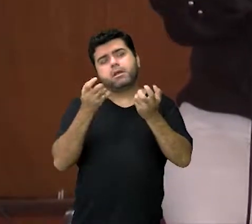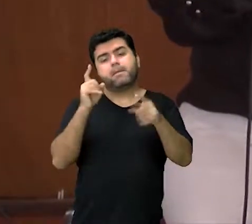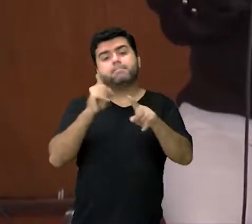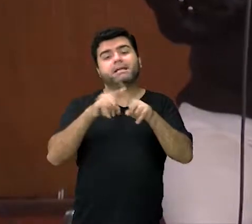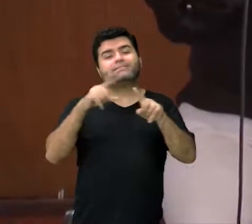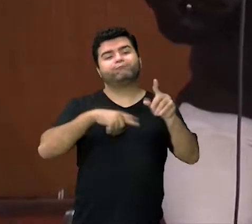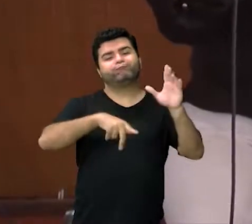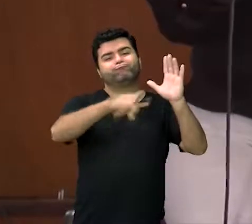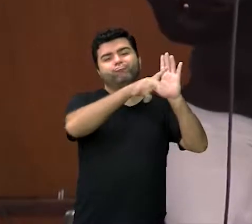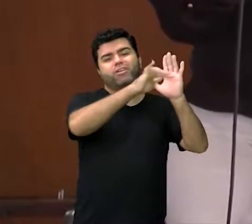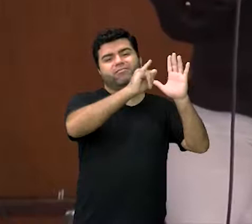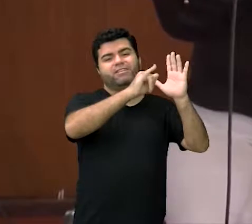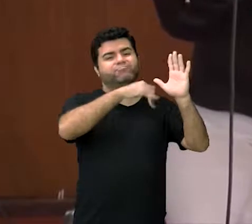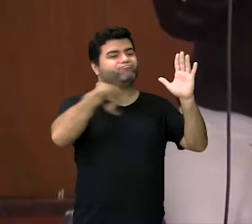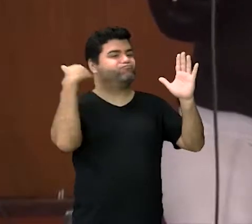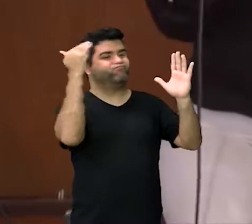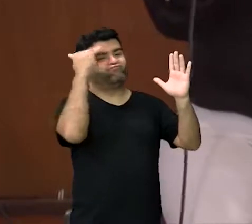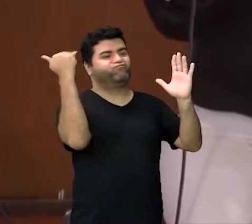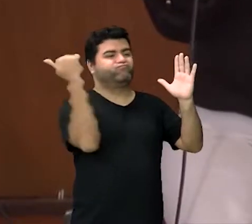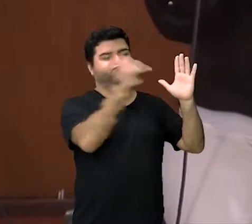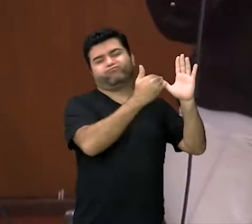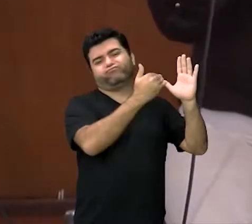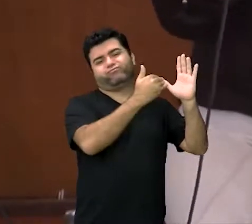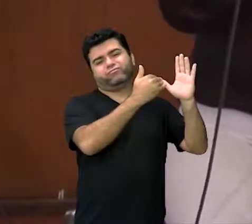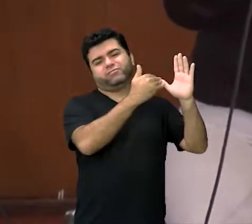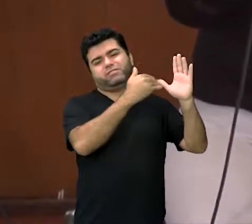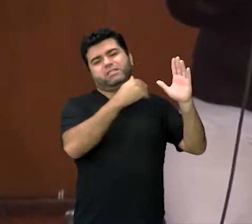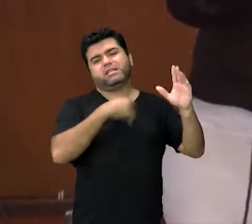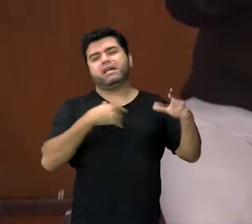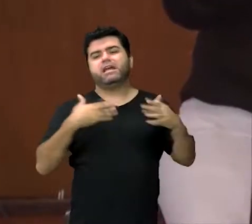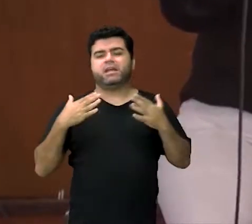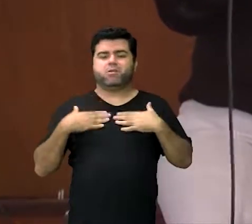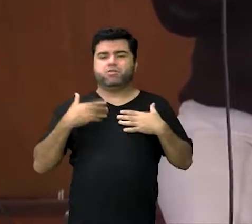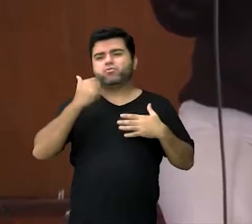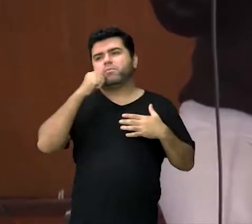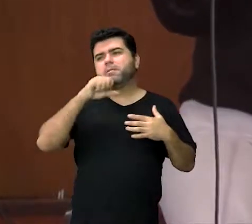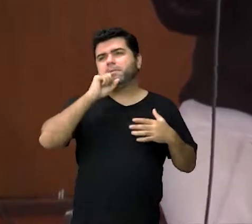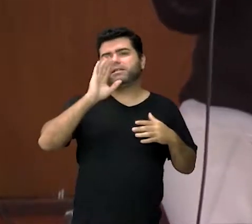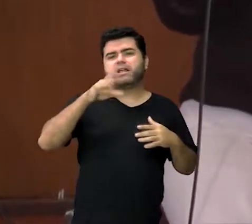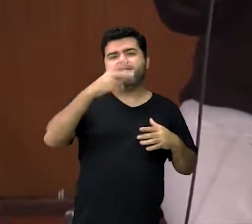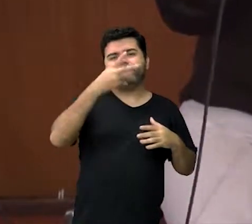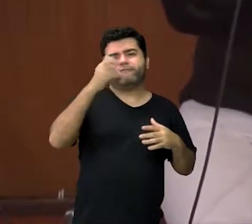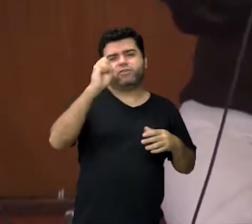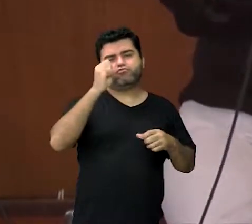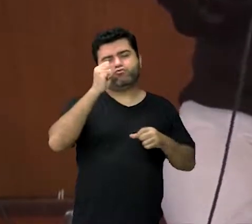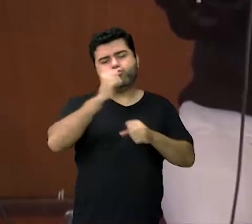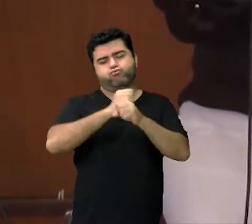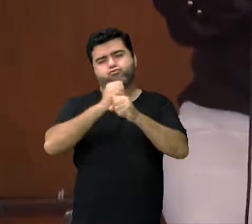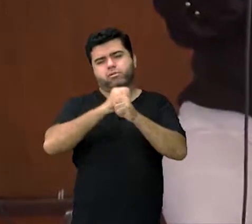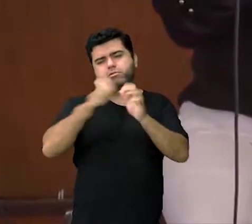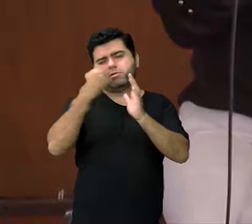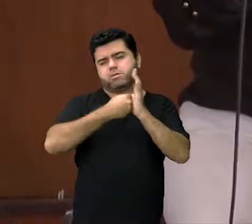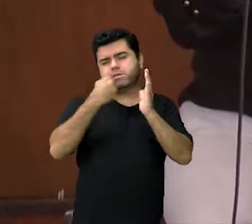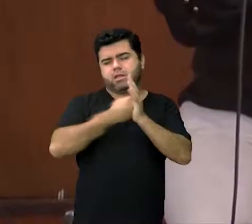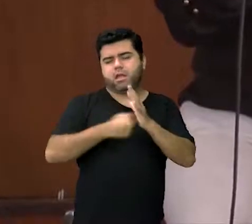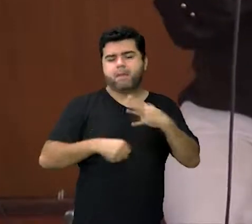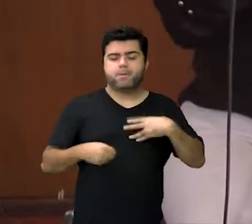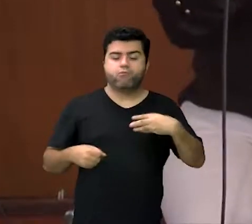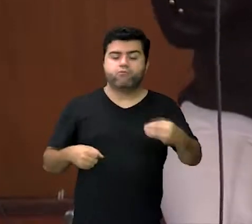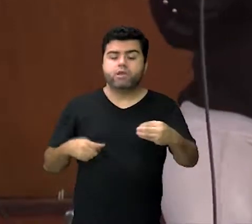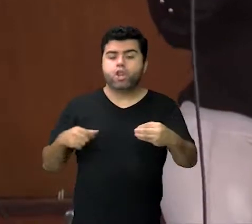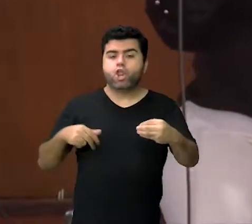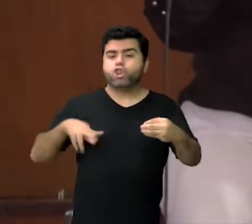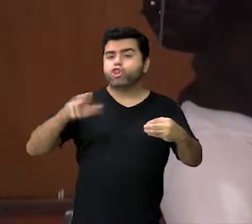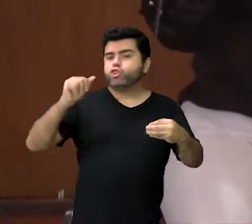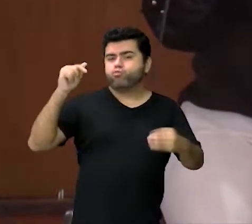lei. Osasco, nós pais estamos cansados, né? Eu já sou uma mãe aí de 28 anos na caminhada, meu filho nunca foi atendido aqui